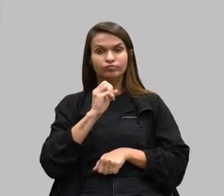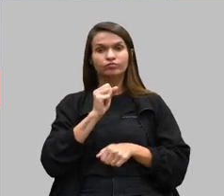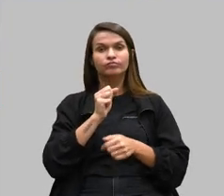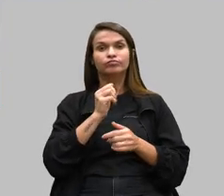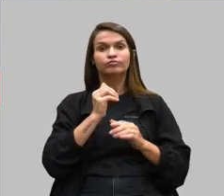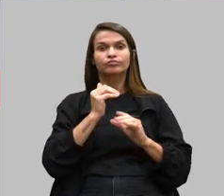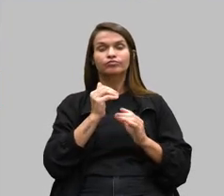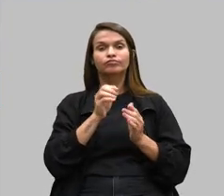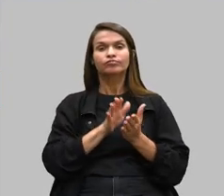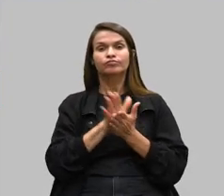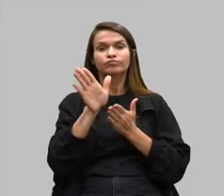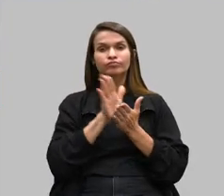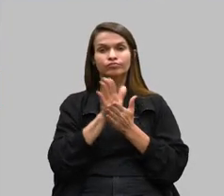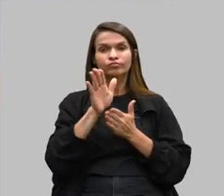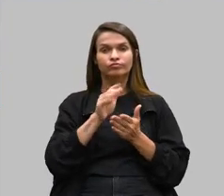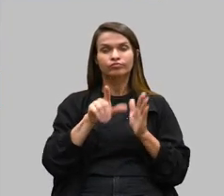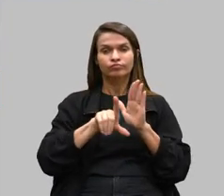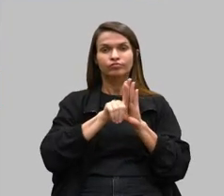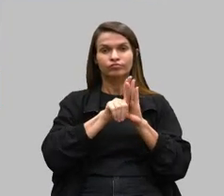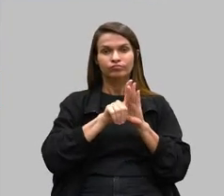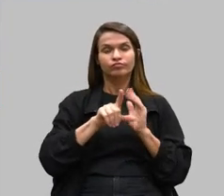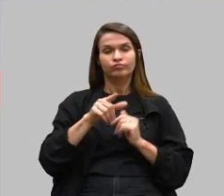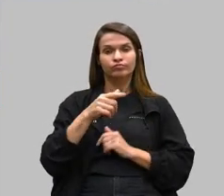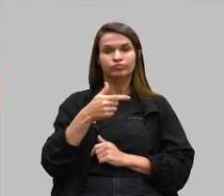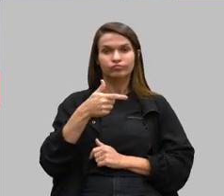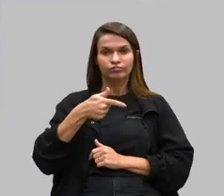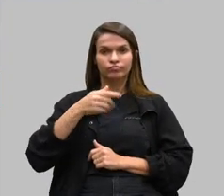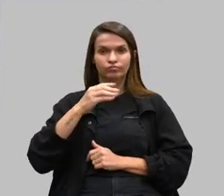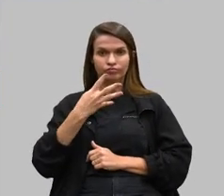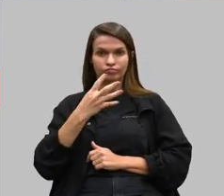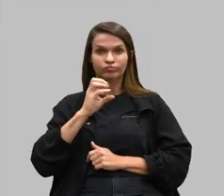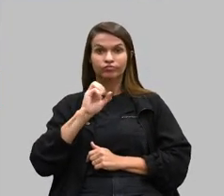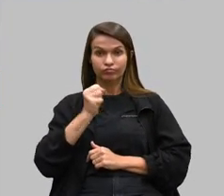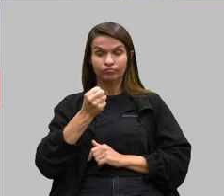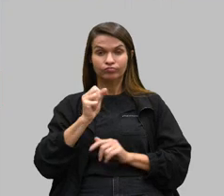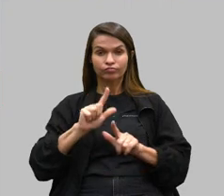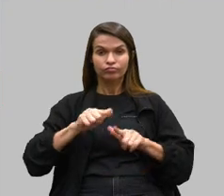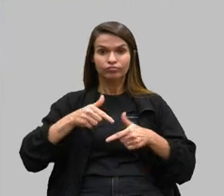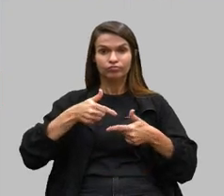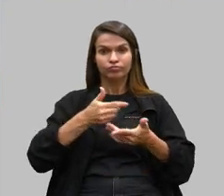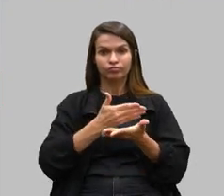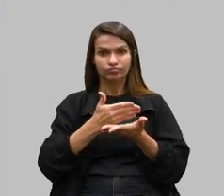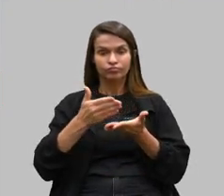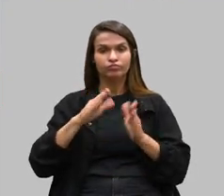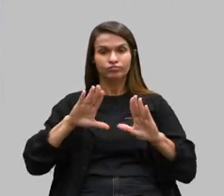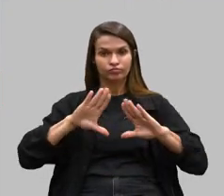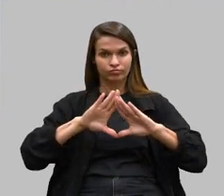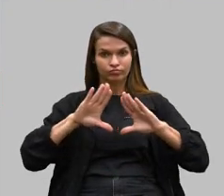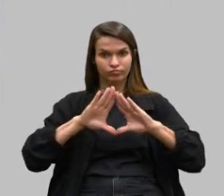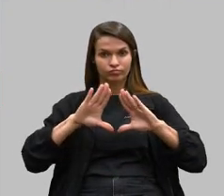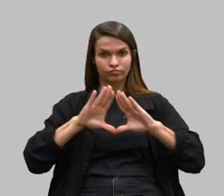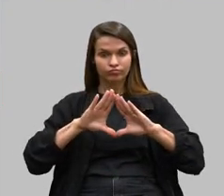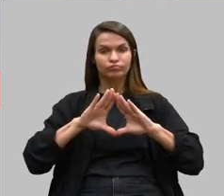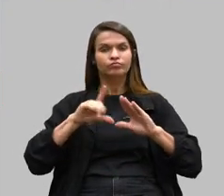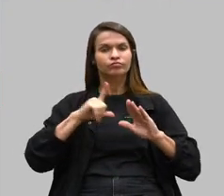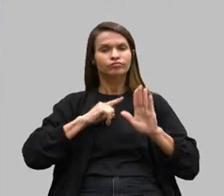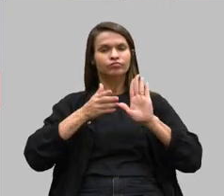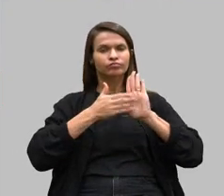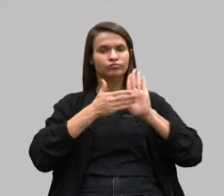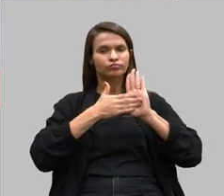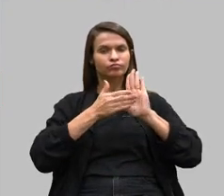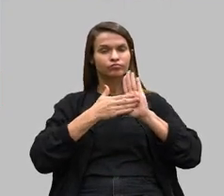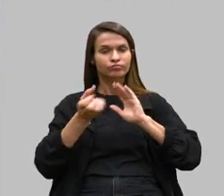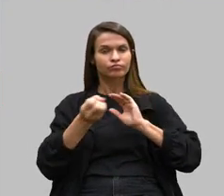lei número 23.748 de iniciativa desta casa que trouxe propostas